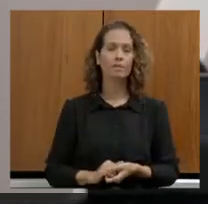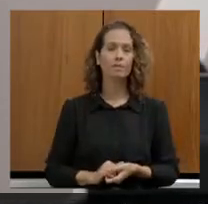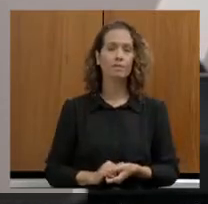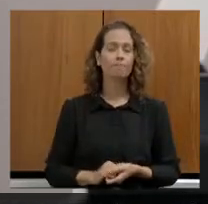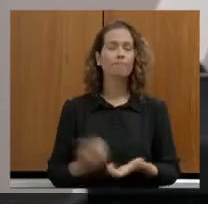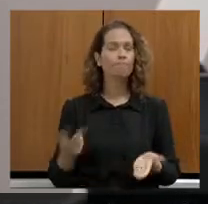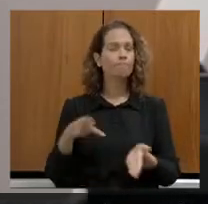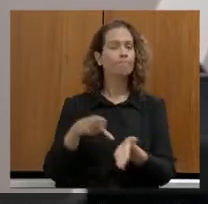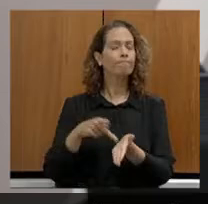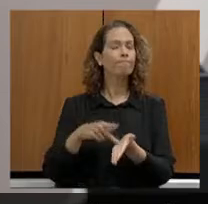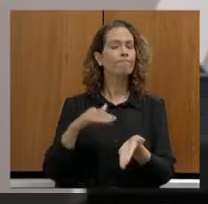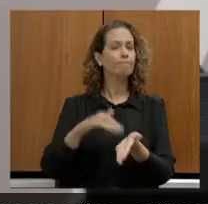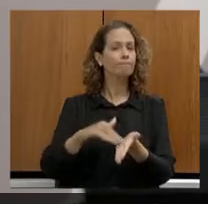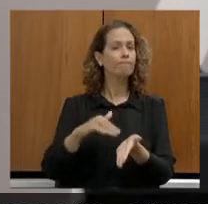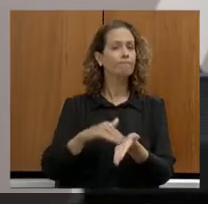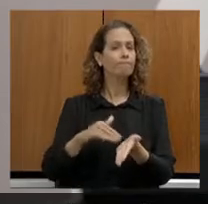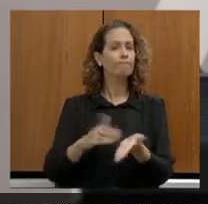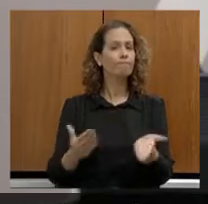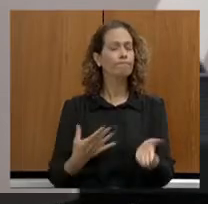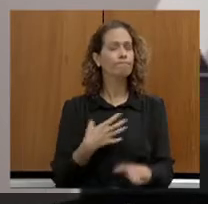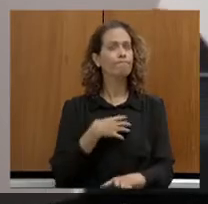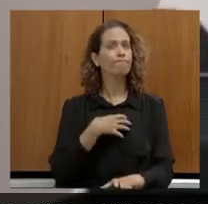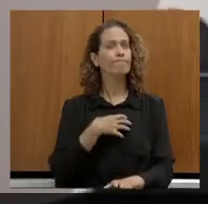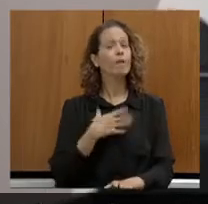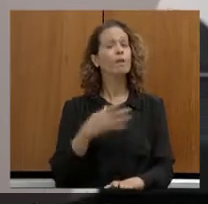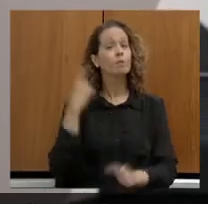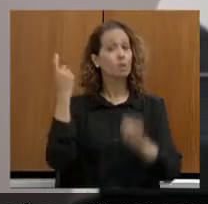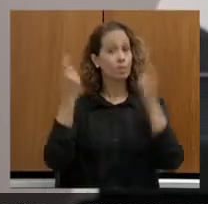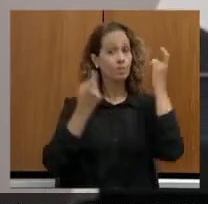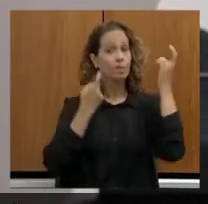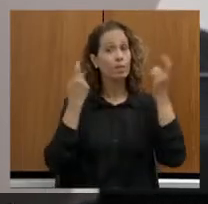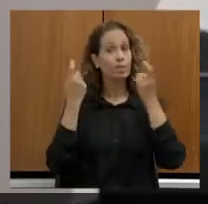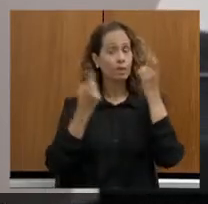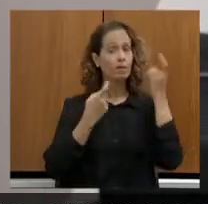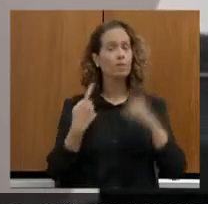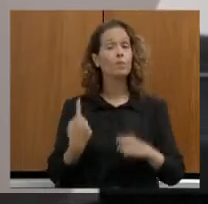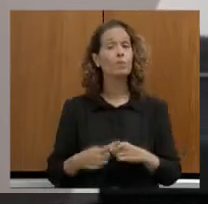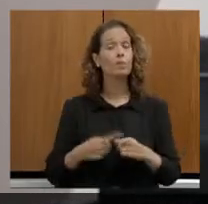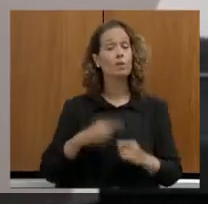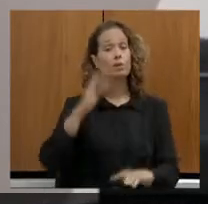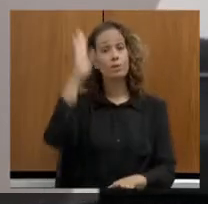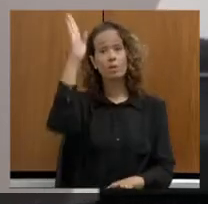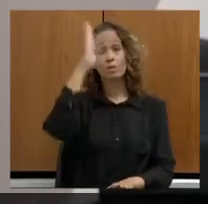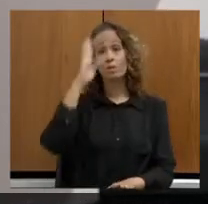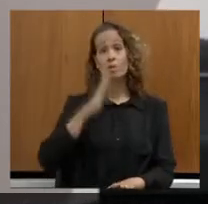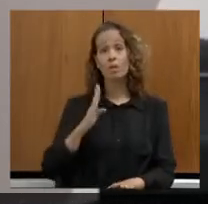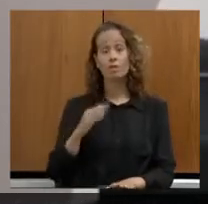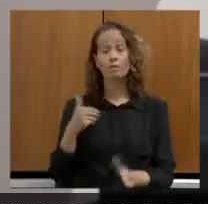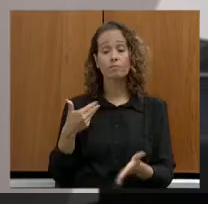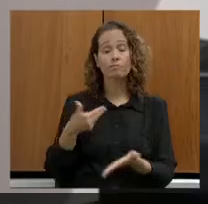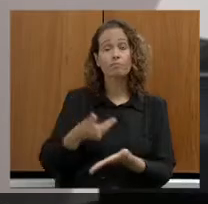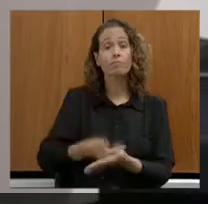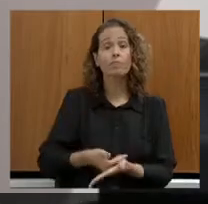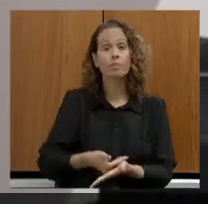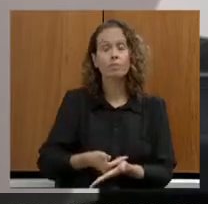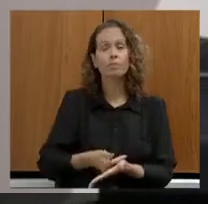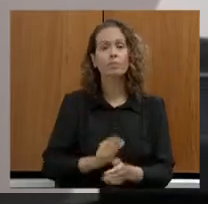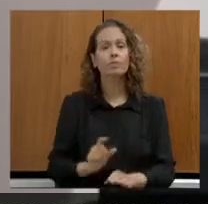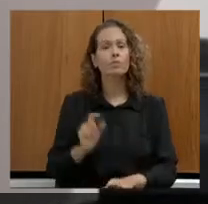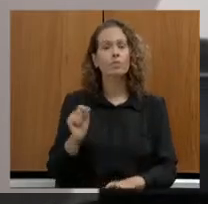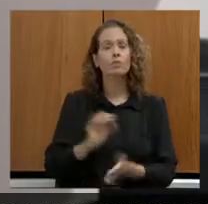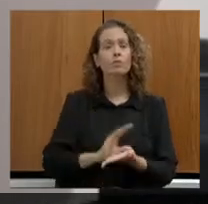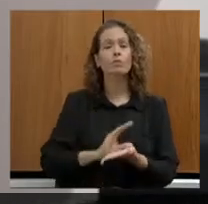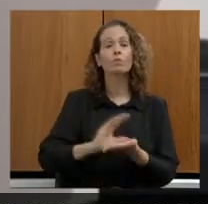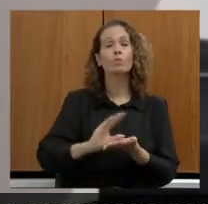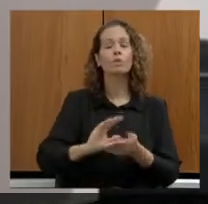sinceramente secretário assim eu tô muito preocupado porque o Brasil chegou no momento em que o